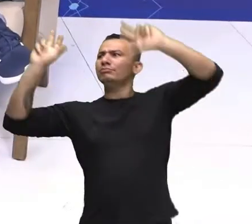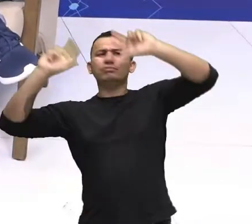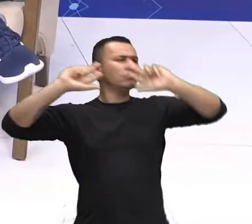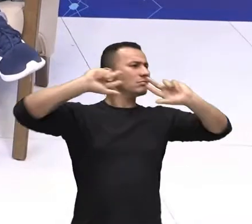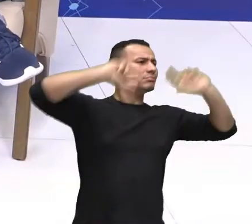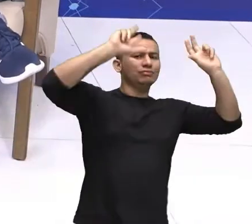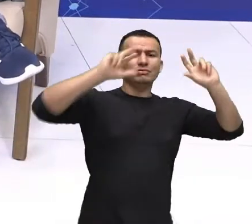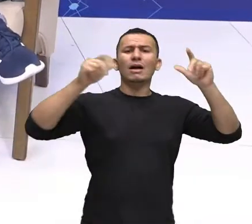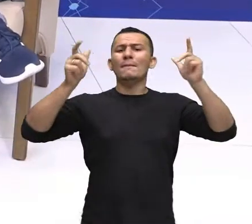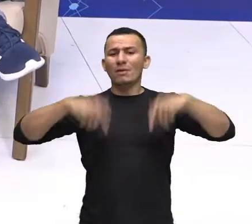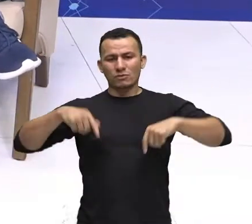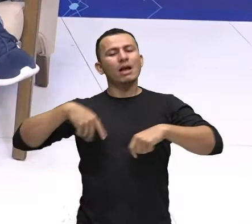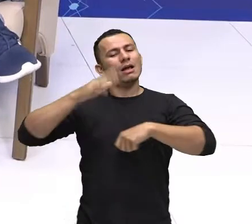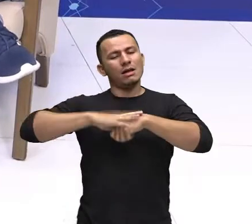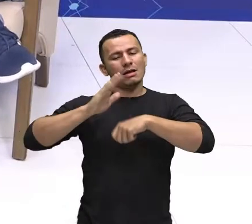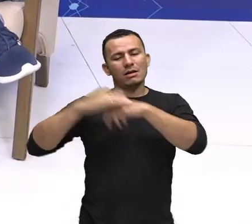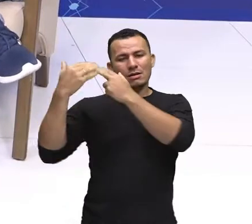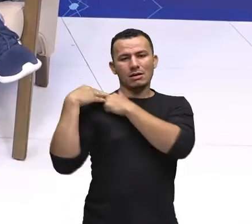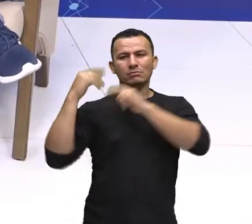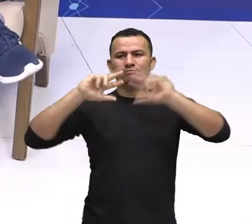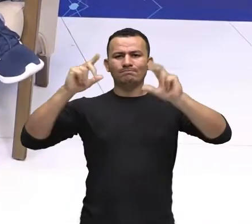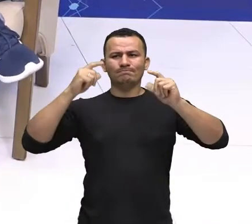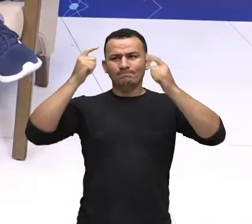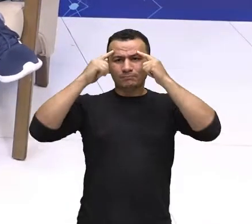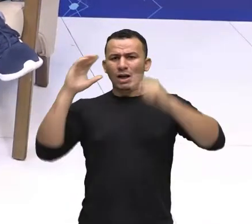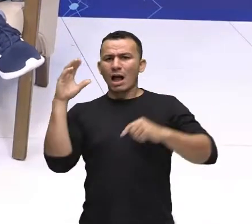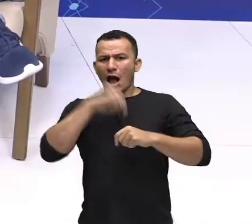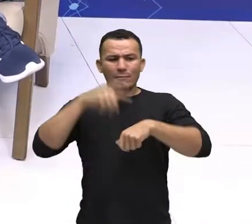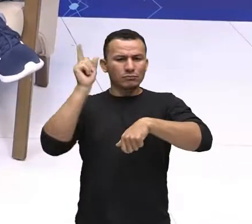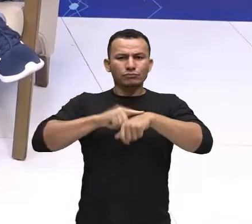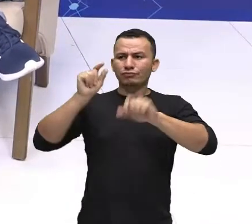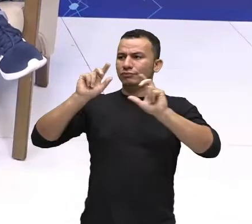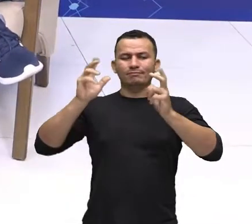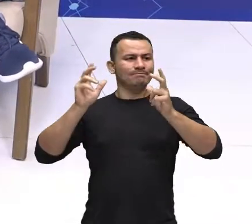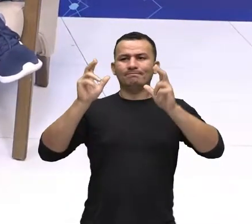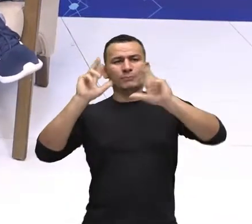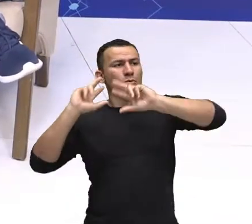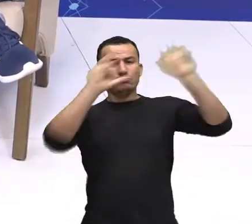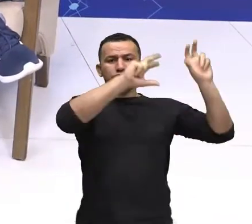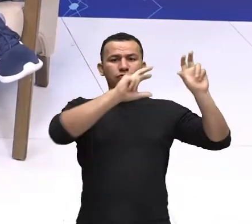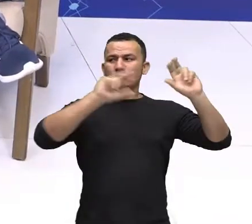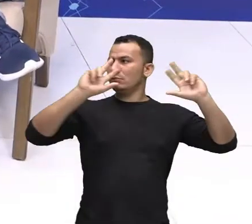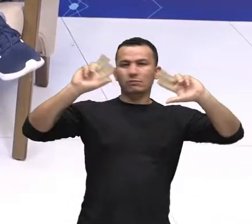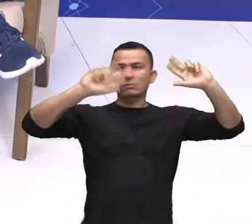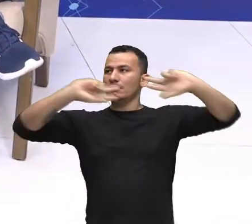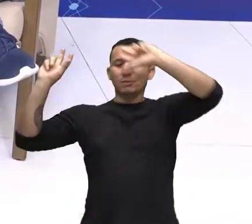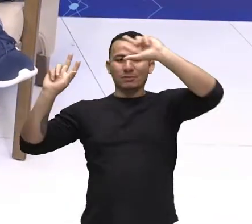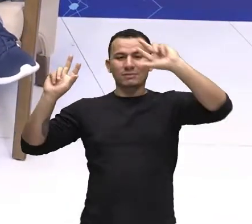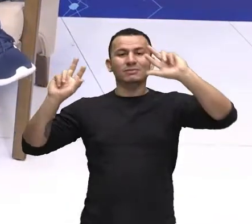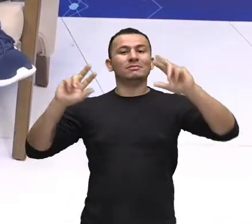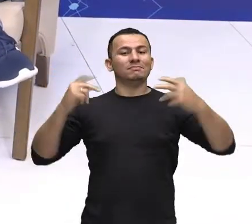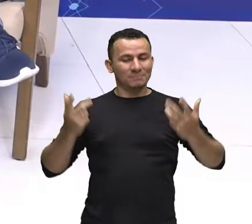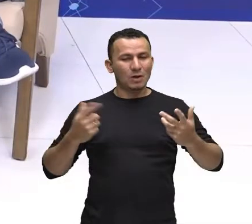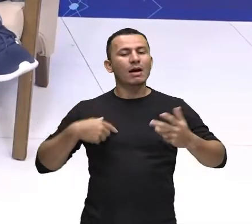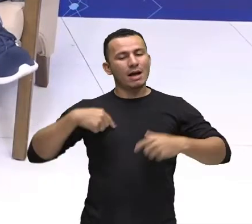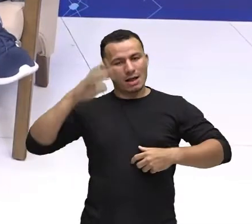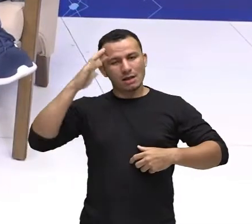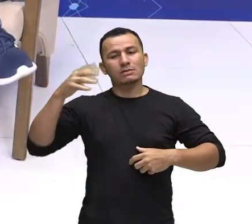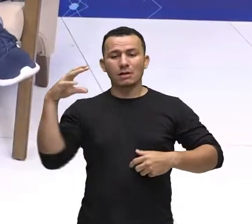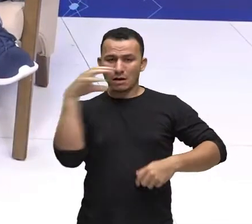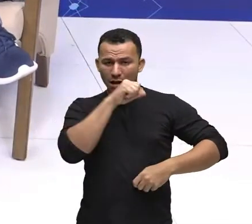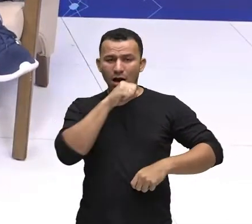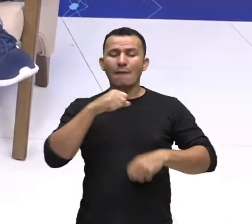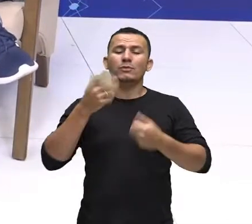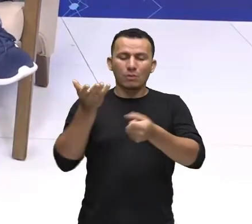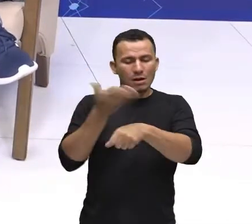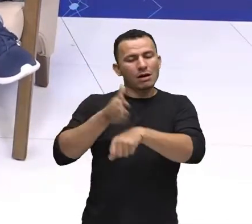onde vai a bola, esse pensamento rápido de vou jogar em que posição para ataque, Sim. Então isso fortalece. Mas aí o Paulo trouxe uma coisa que eu vou